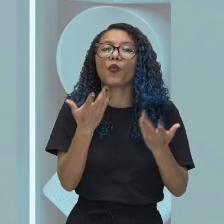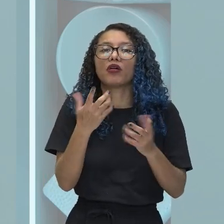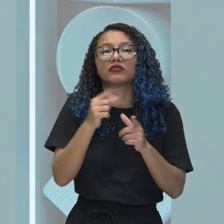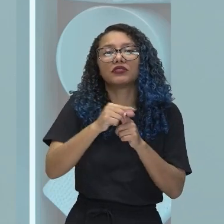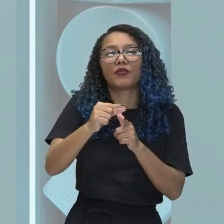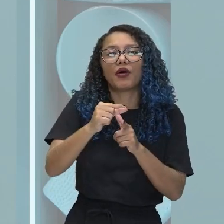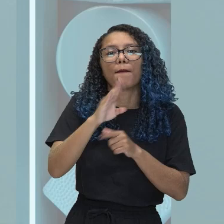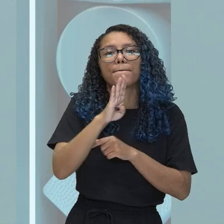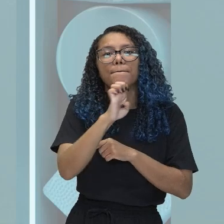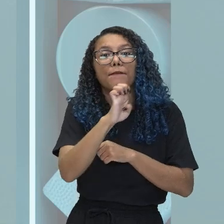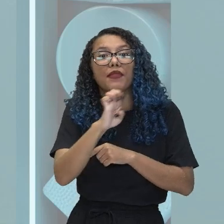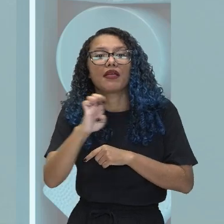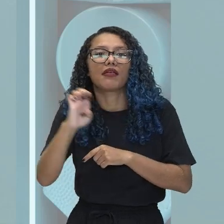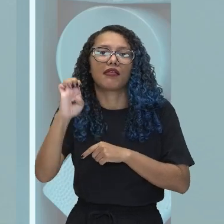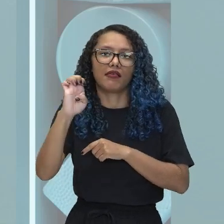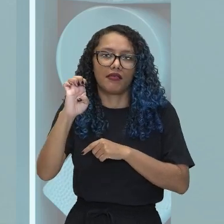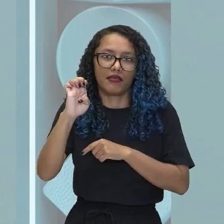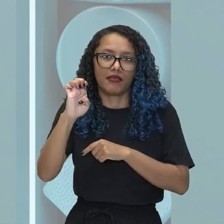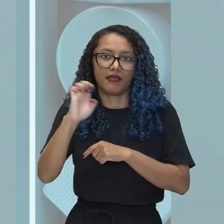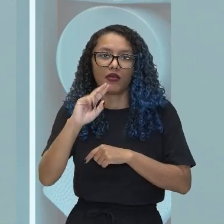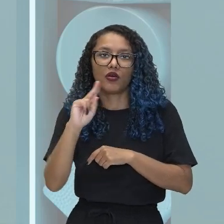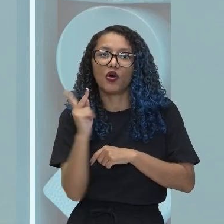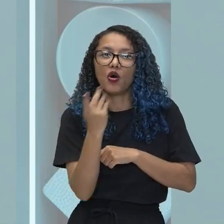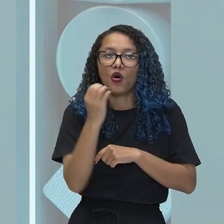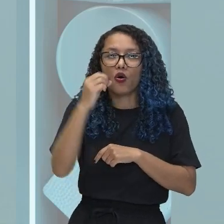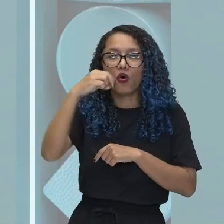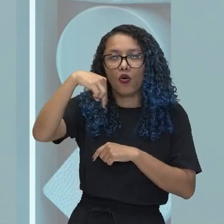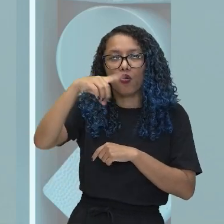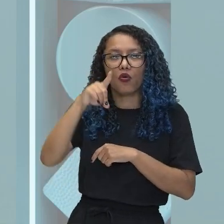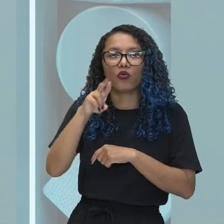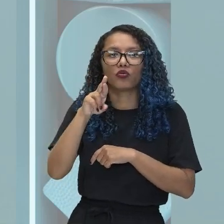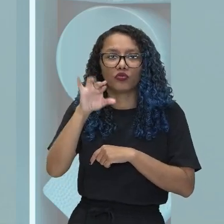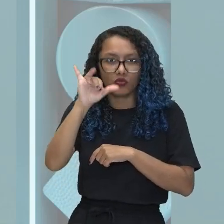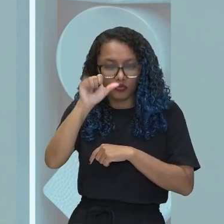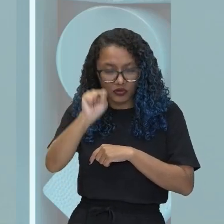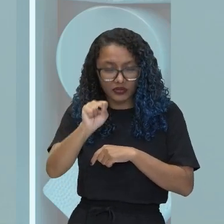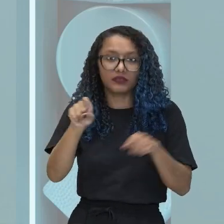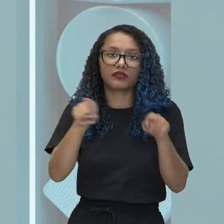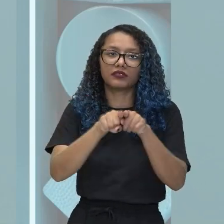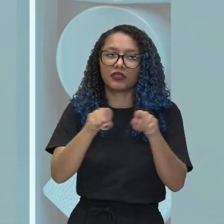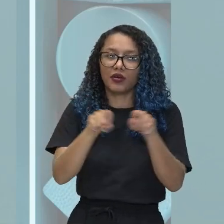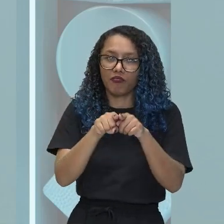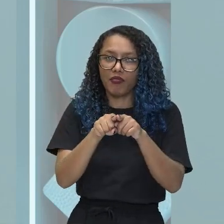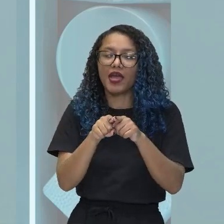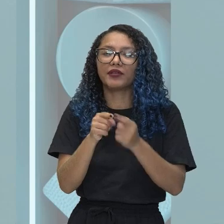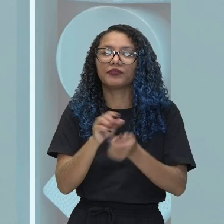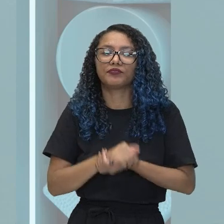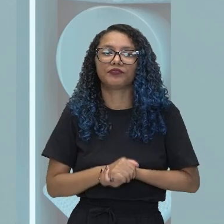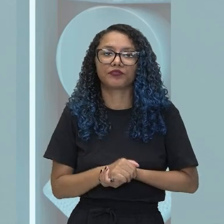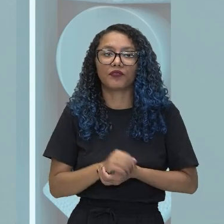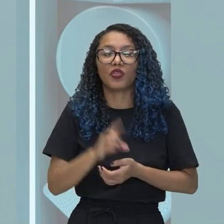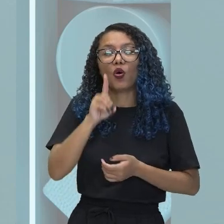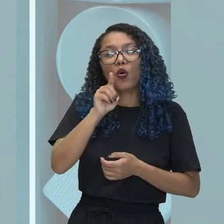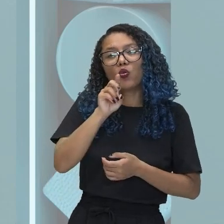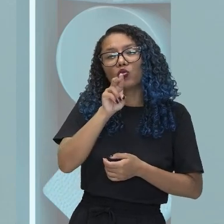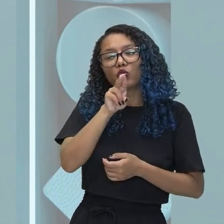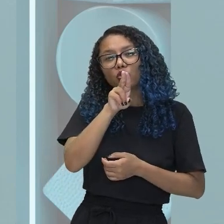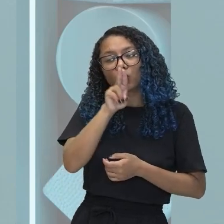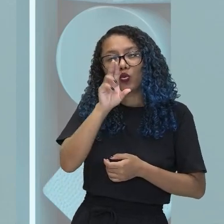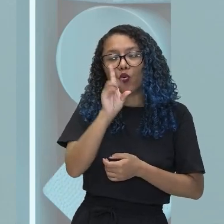Honduras da mesma forma que o abeto na penúltima sílaba assim também hond